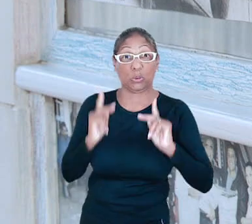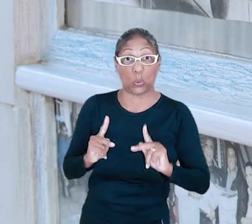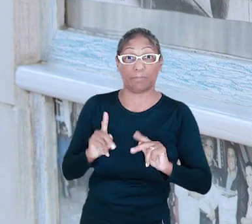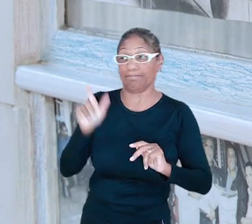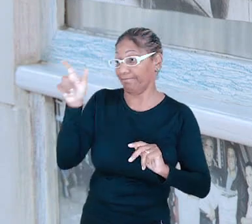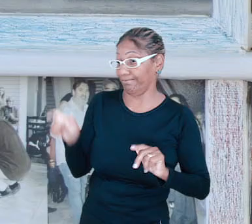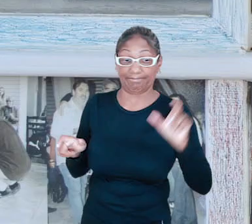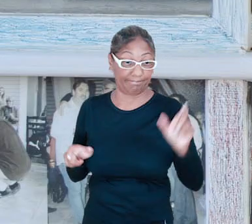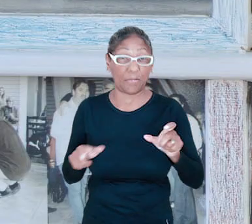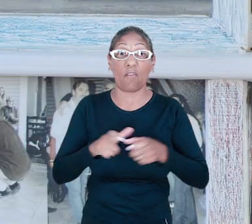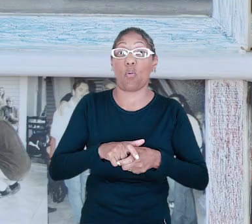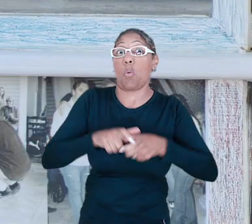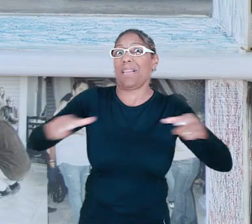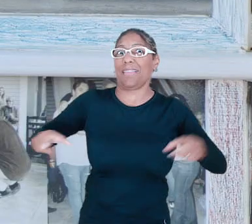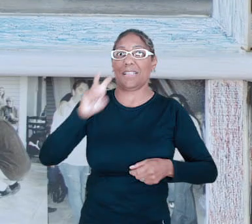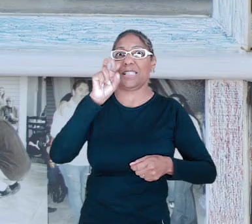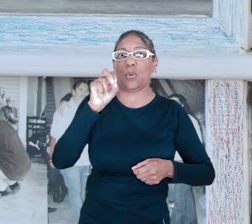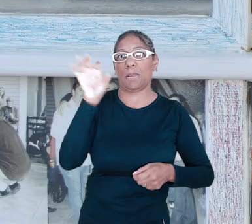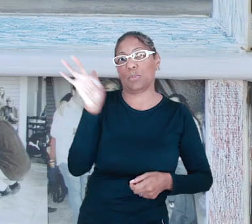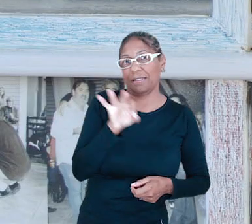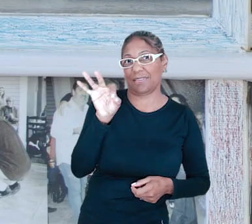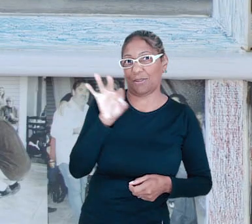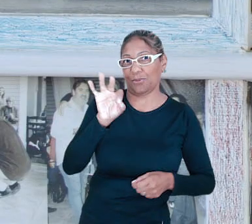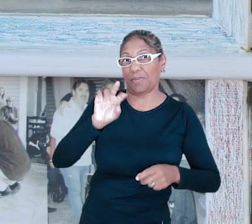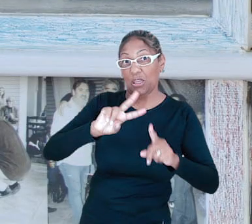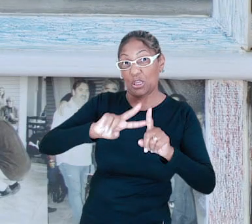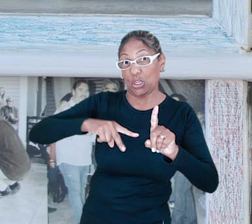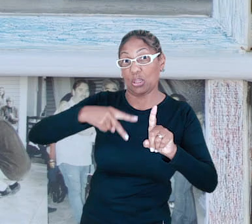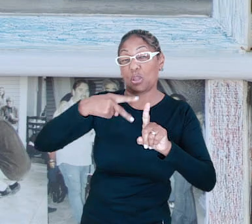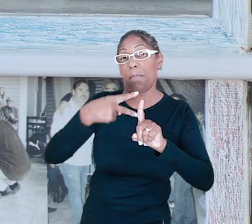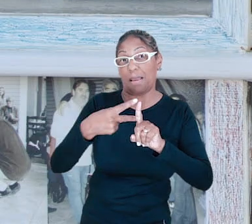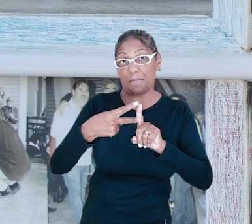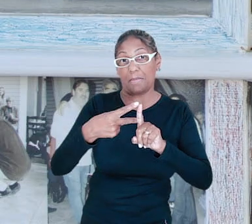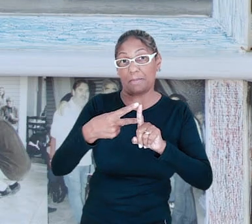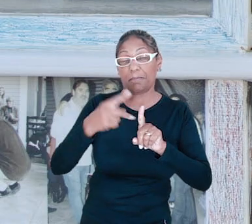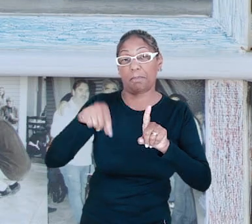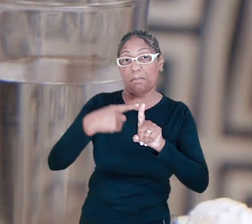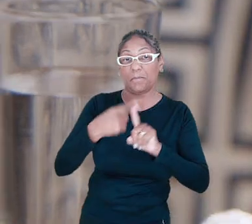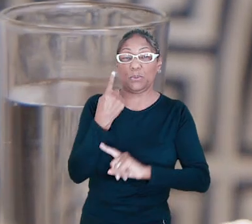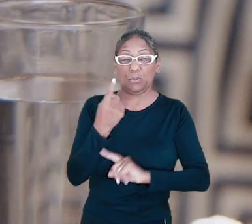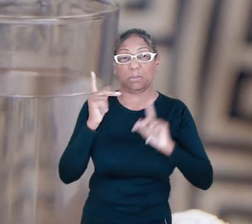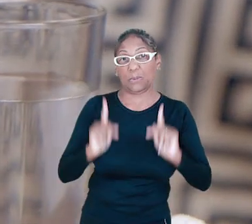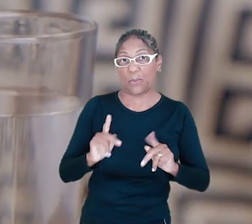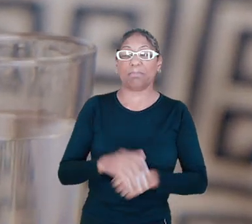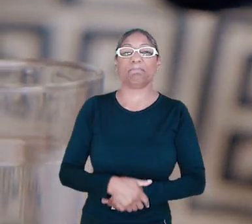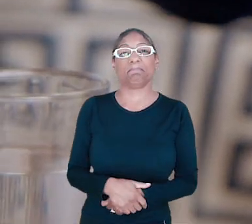2 pessoas, vamos aumentar em 50% a nossa equipe. A gente vai contratar mais uma